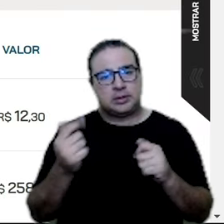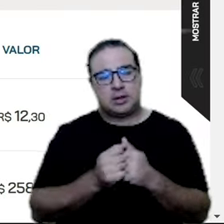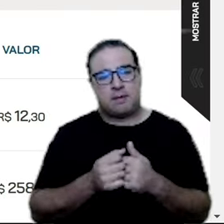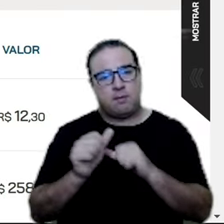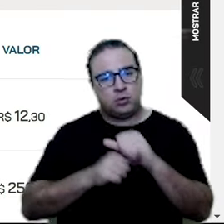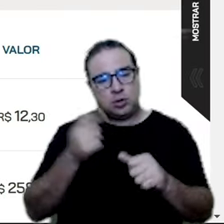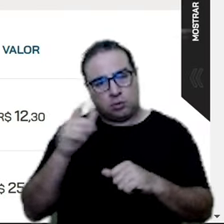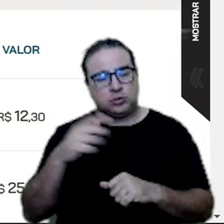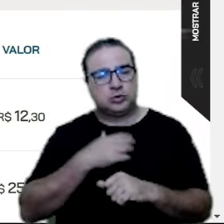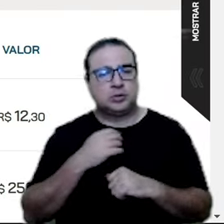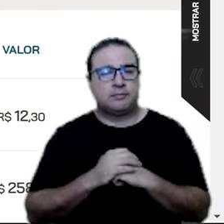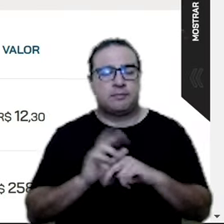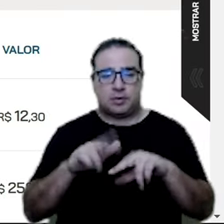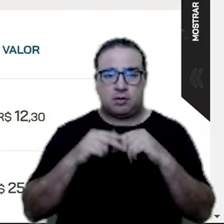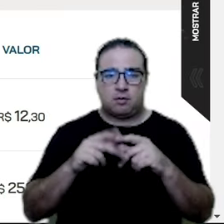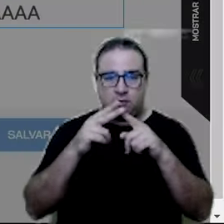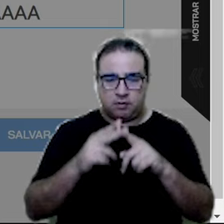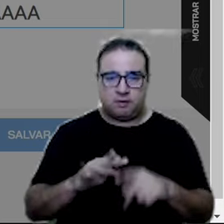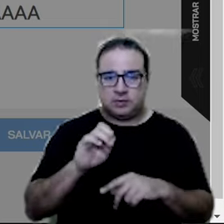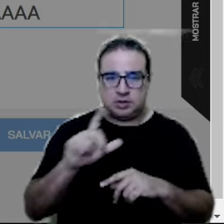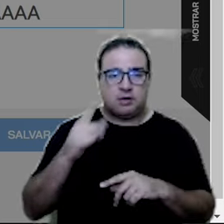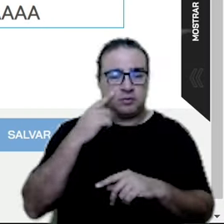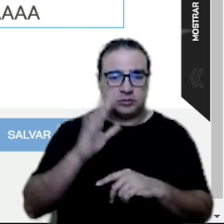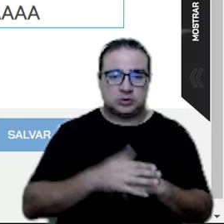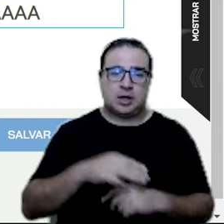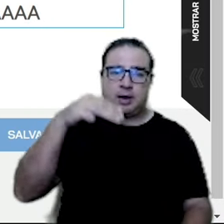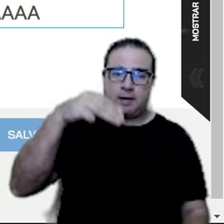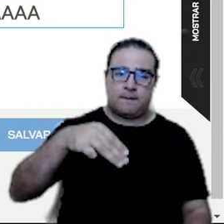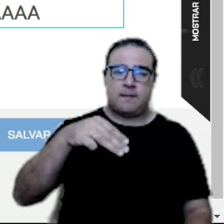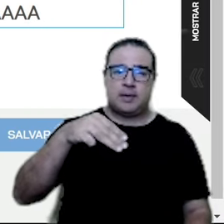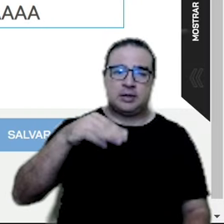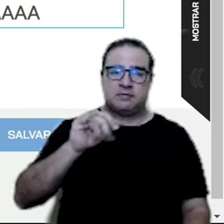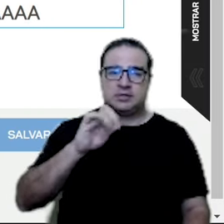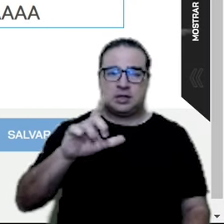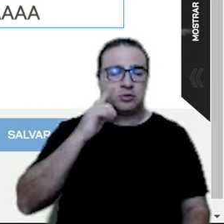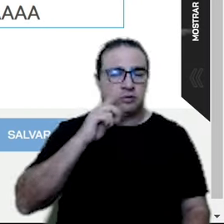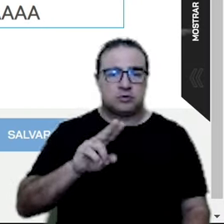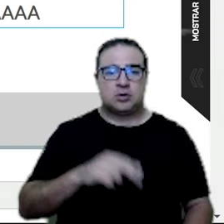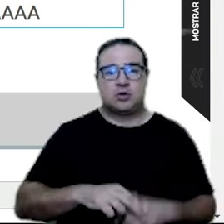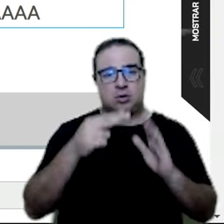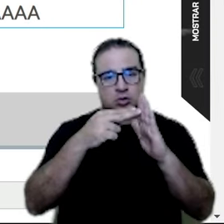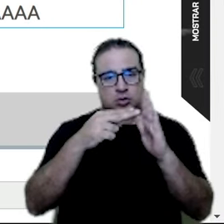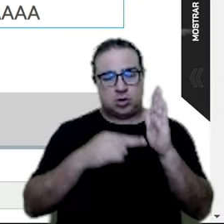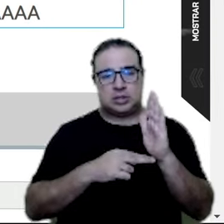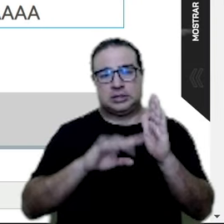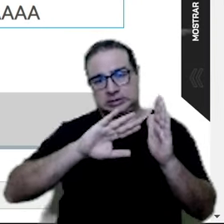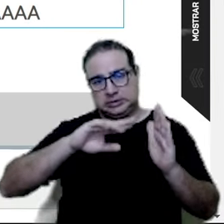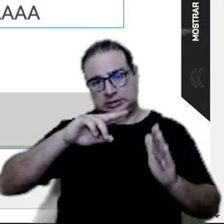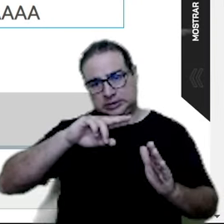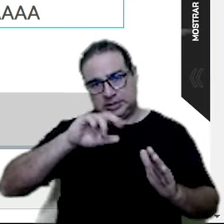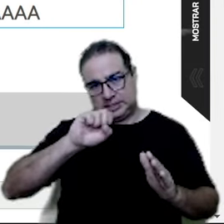ela emite de outro jeito então configuração fiscal a gente já viu Matriz fiscal a gente olhou vamos agora uma nota de